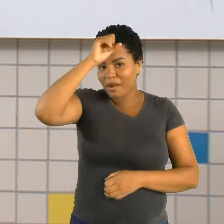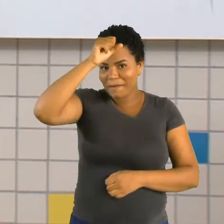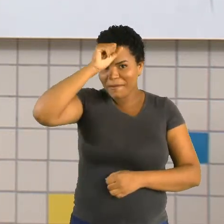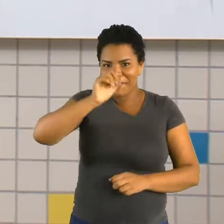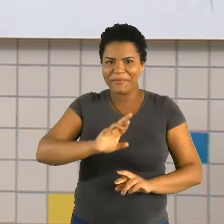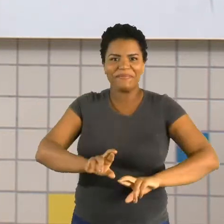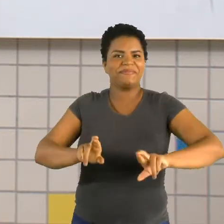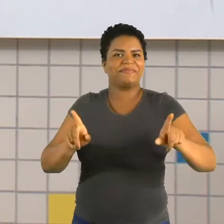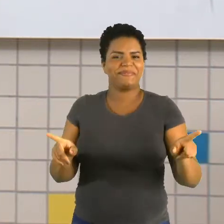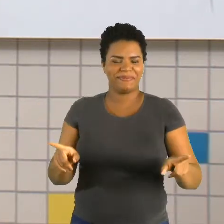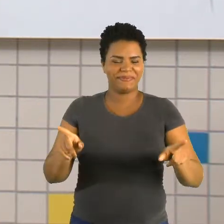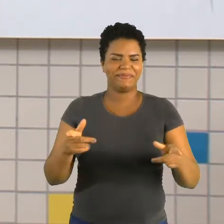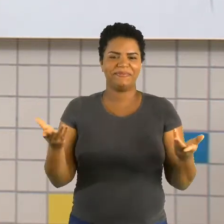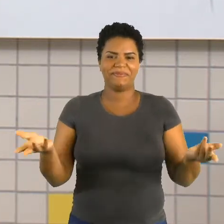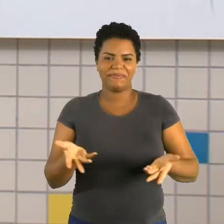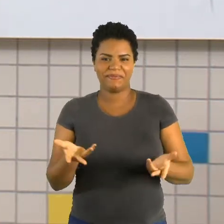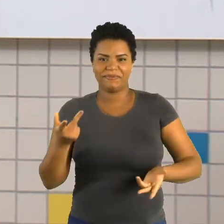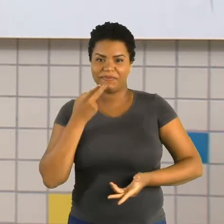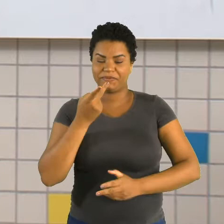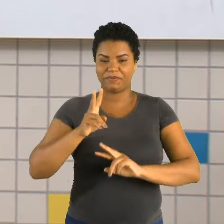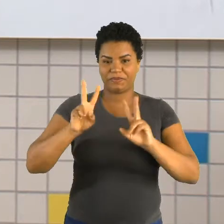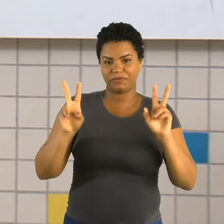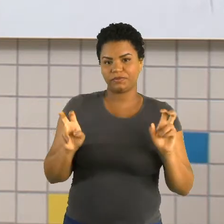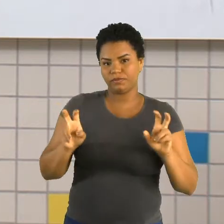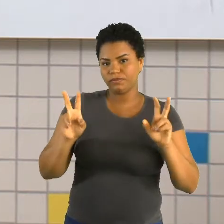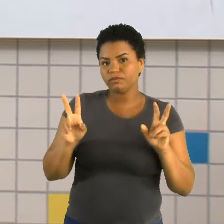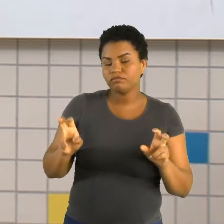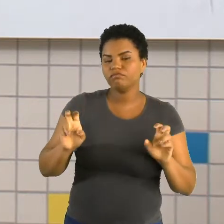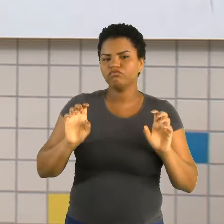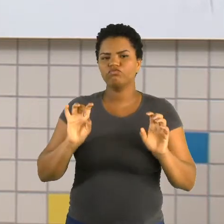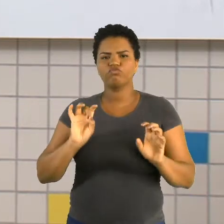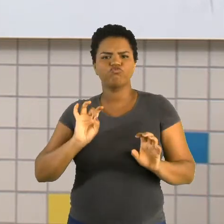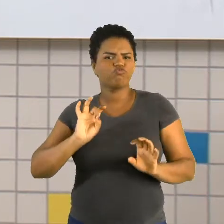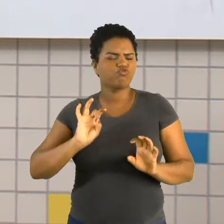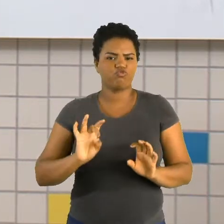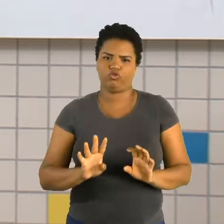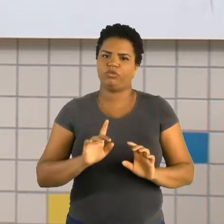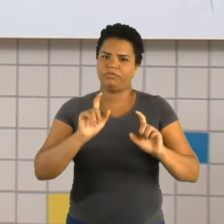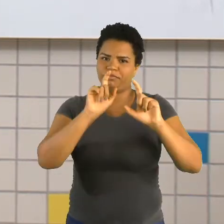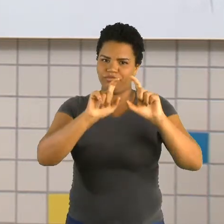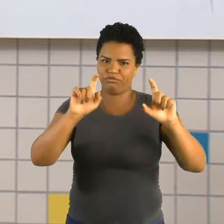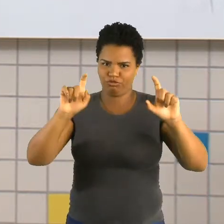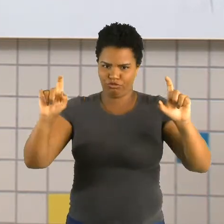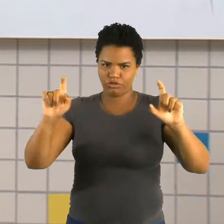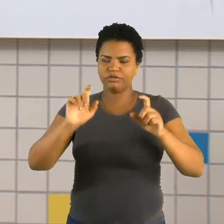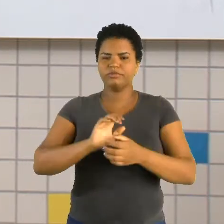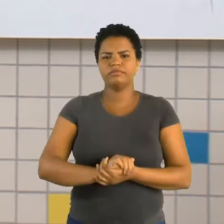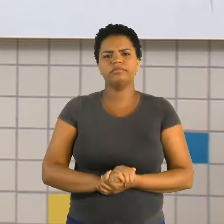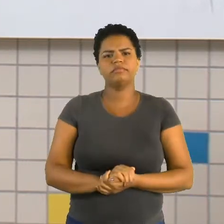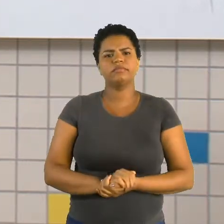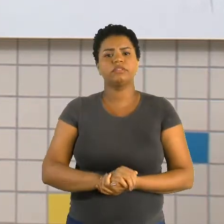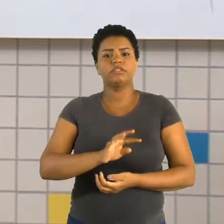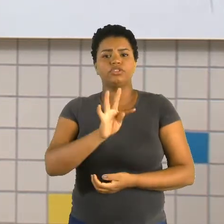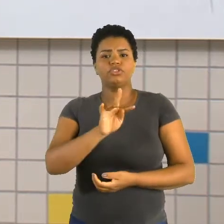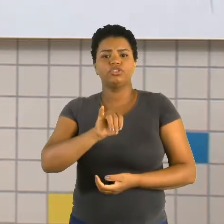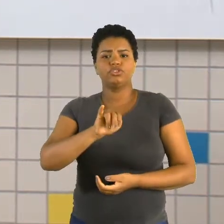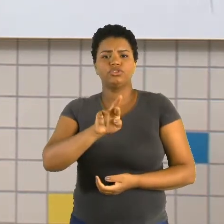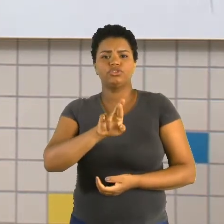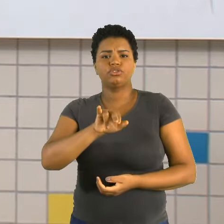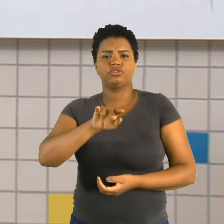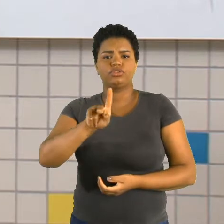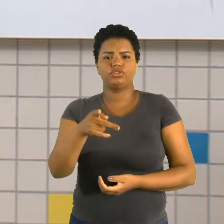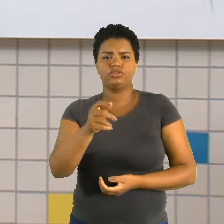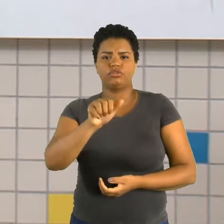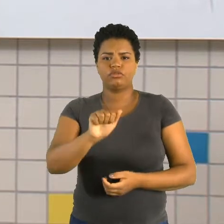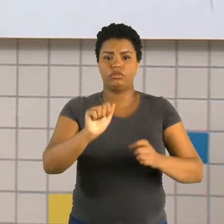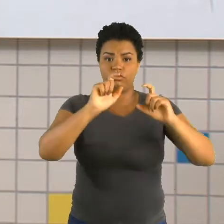diferenciá-los. Hoje falaremos apenas sobre tirinhas. Tirinha é um gênero textual